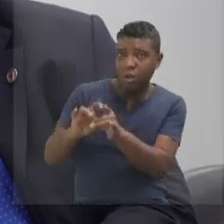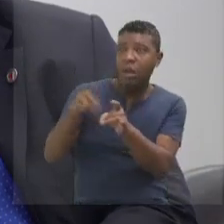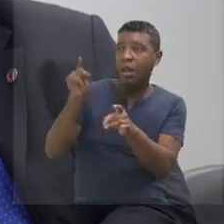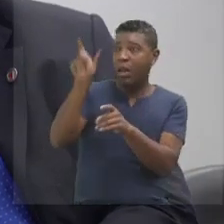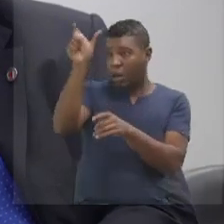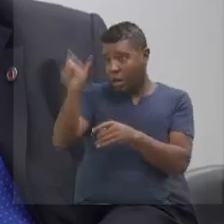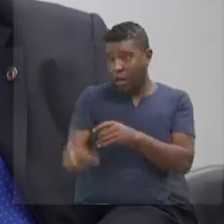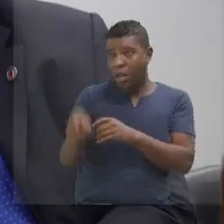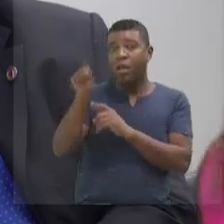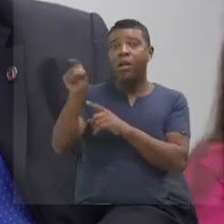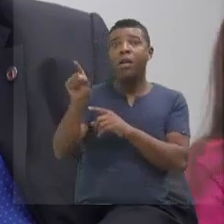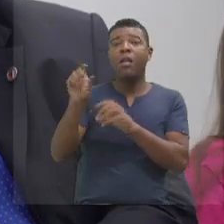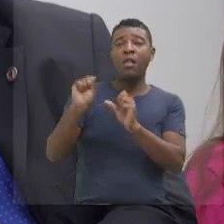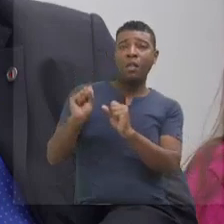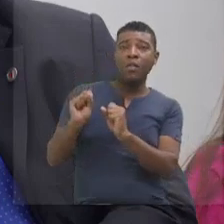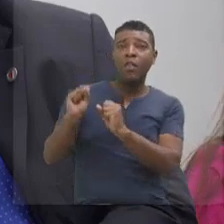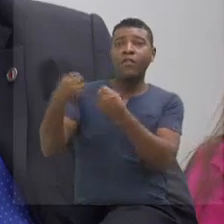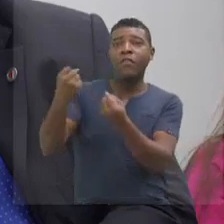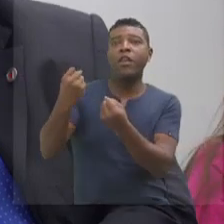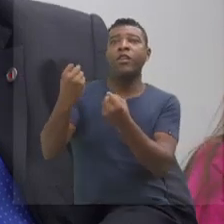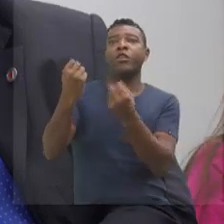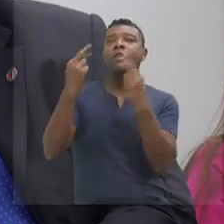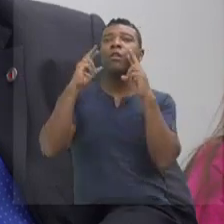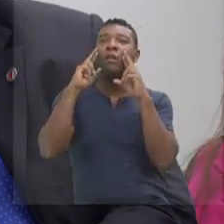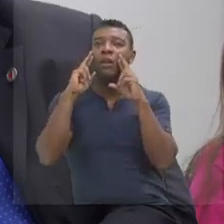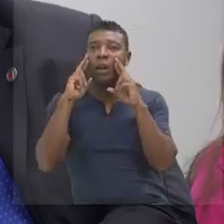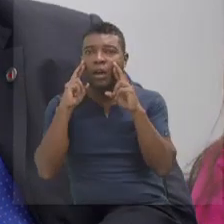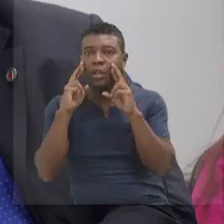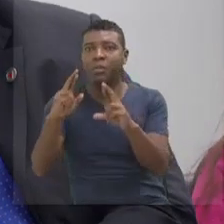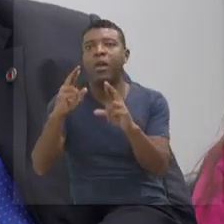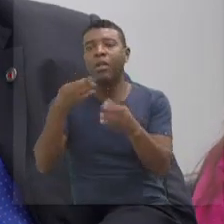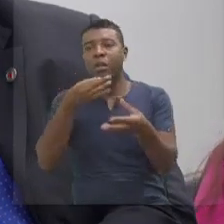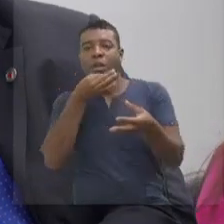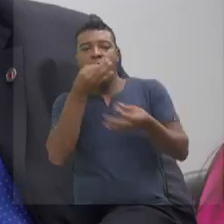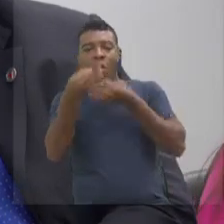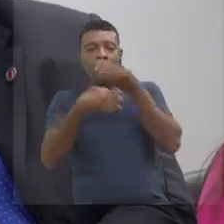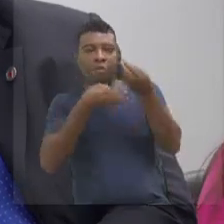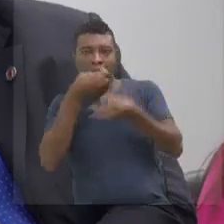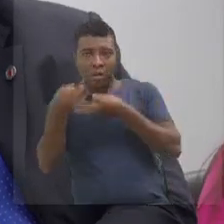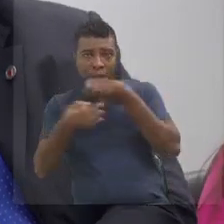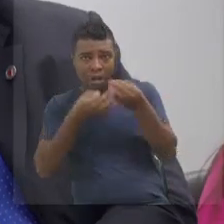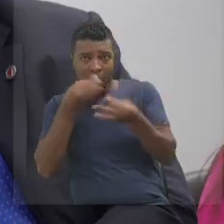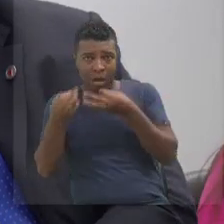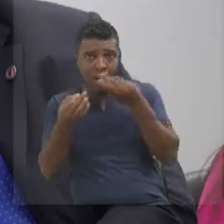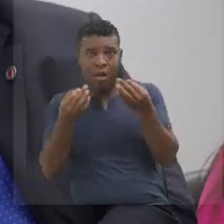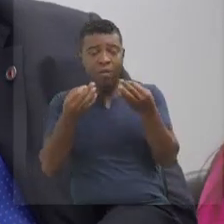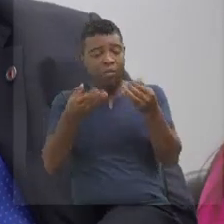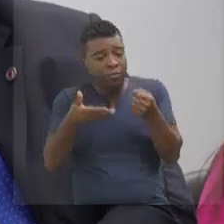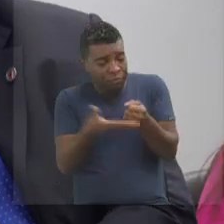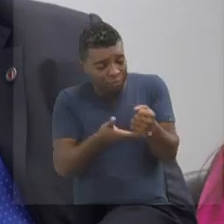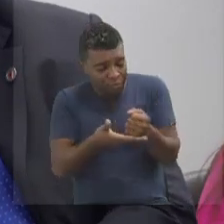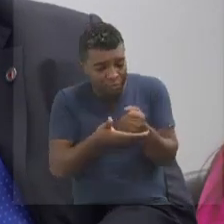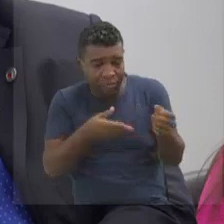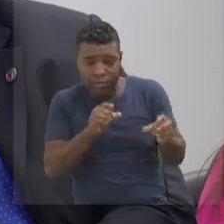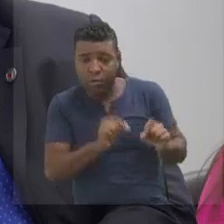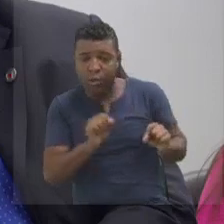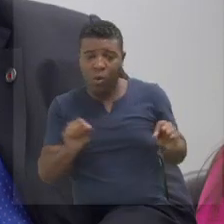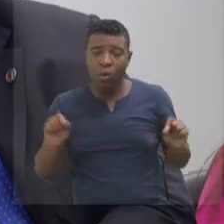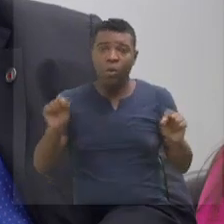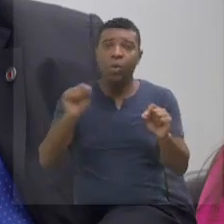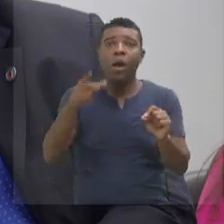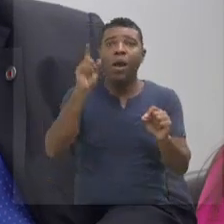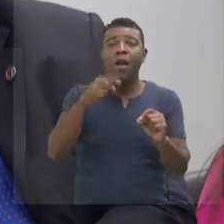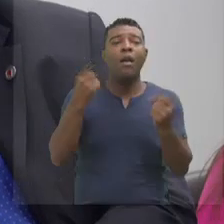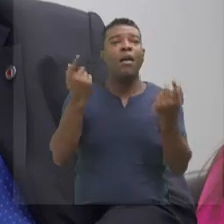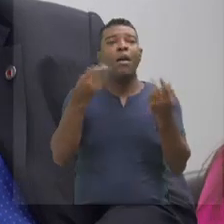que defende o respeito as opiniões das bases das